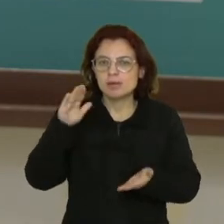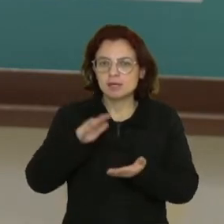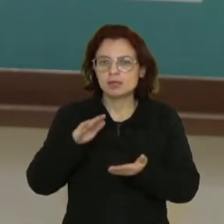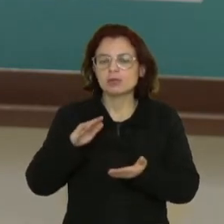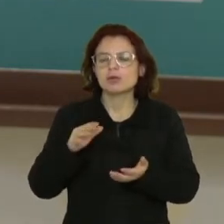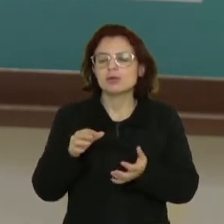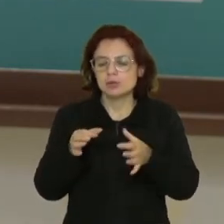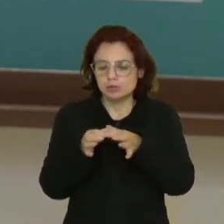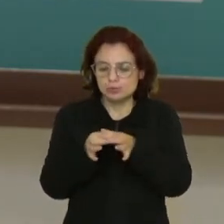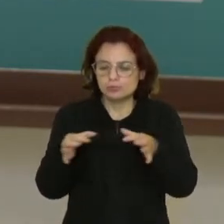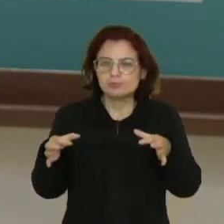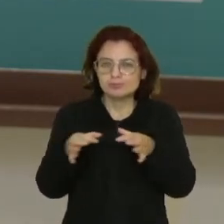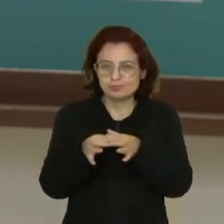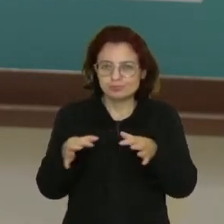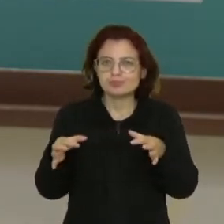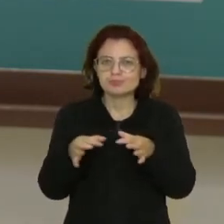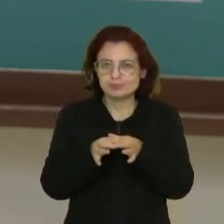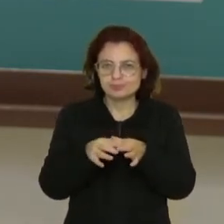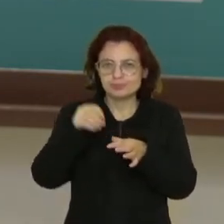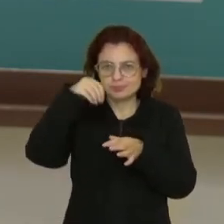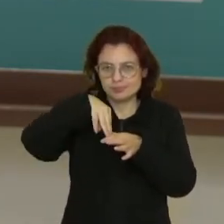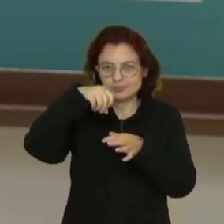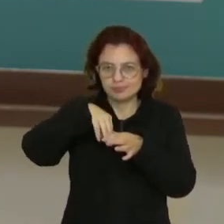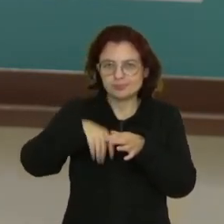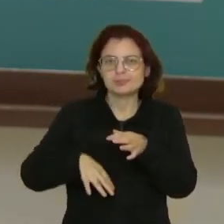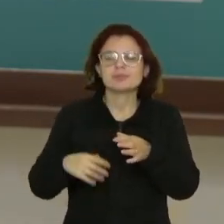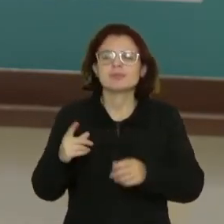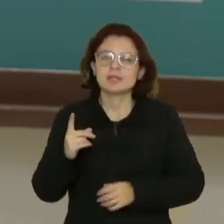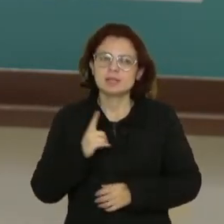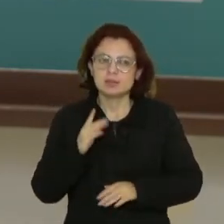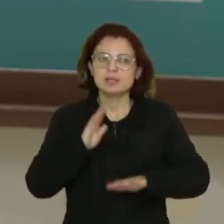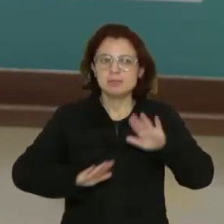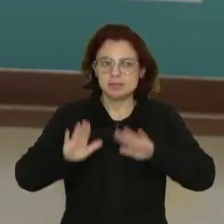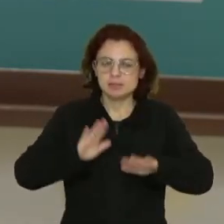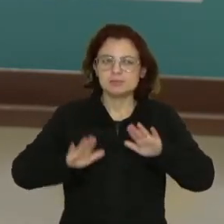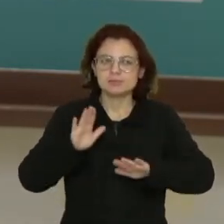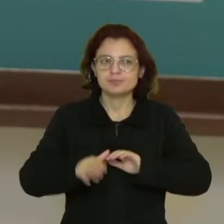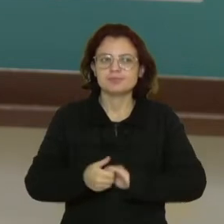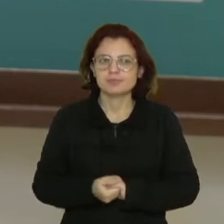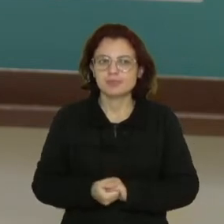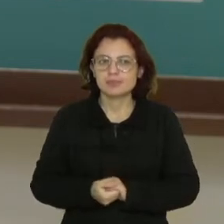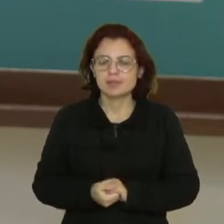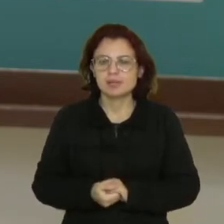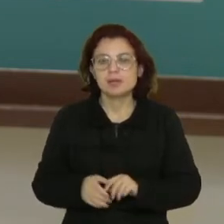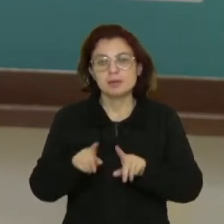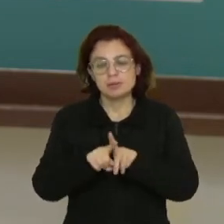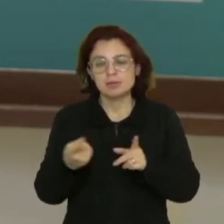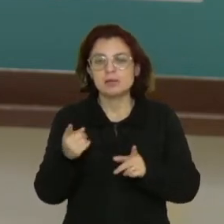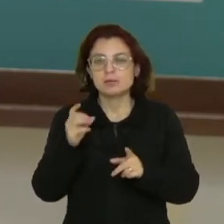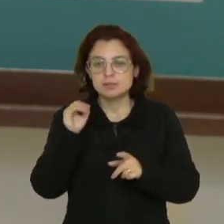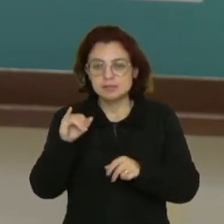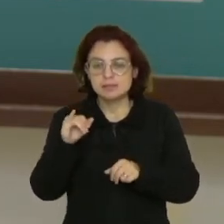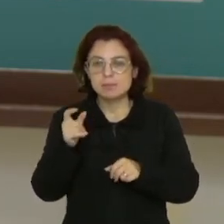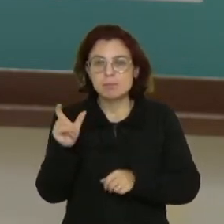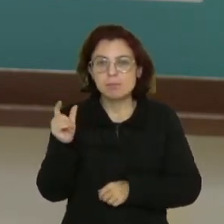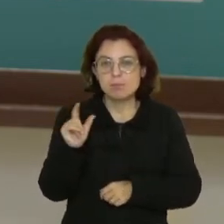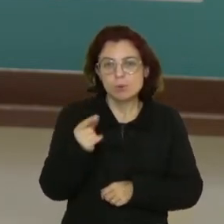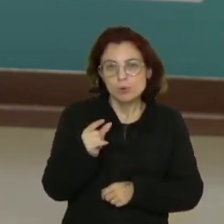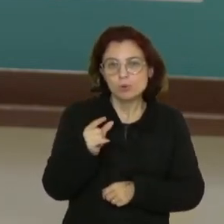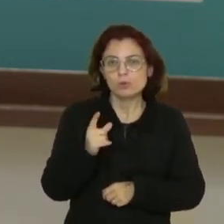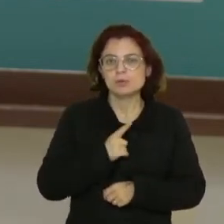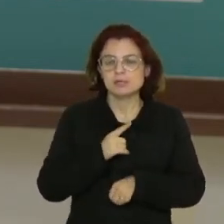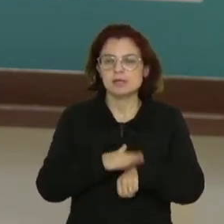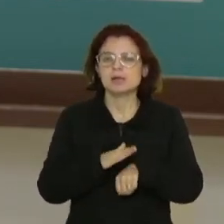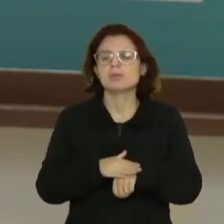então é uma medida de intervalo de tempo pequeno então pode ser utilizada como por exemplo o jogo eu quero ali